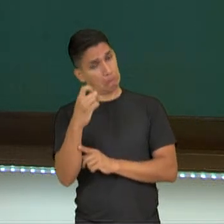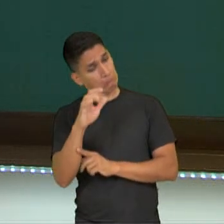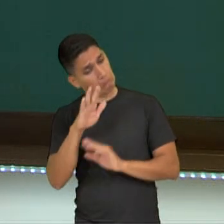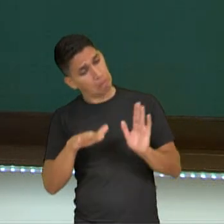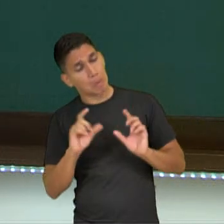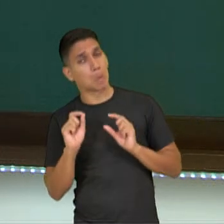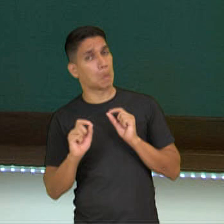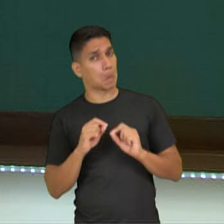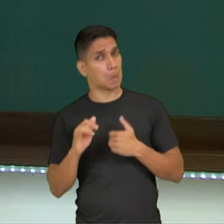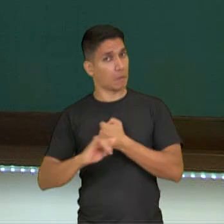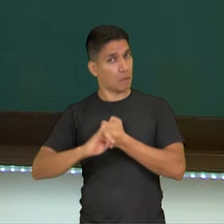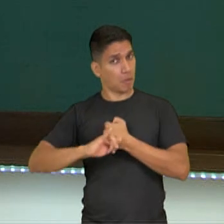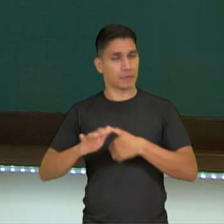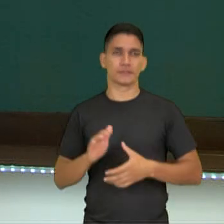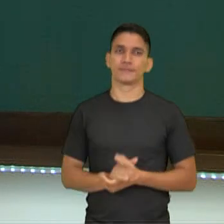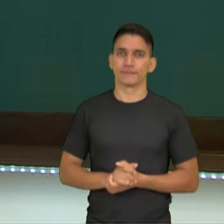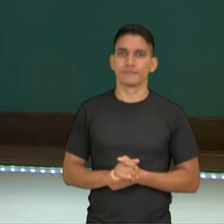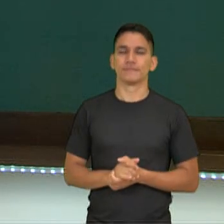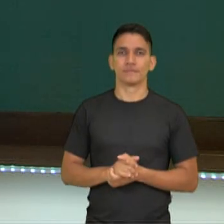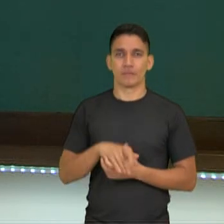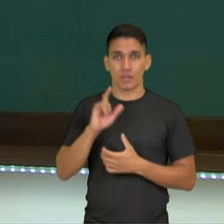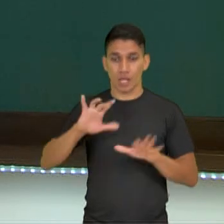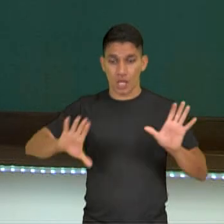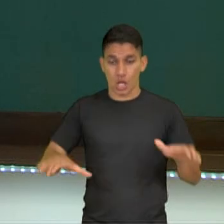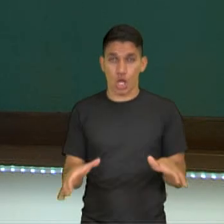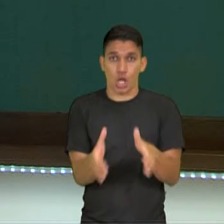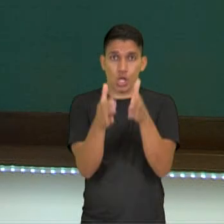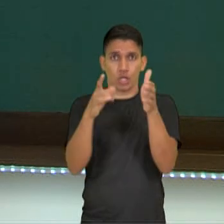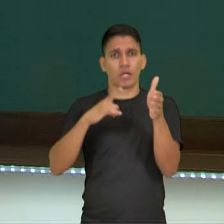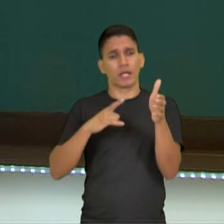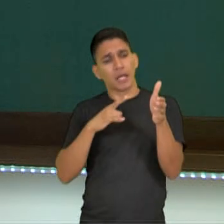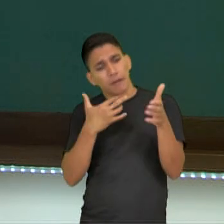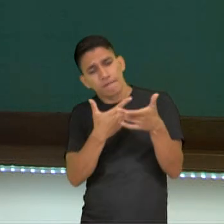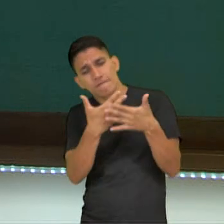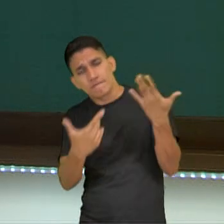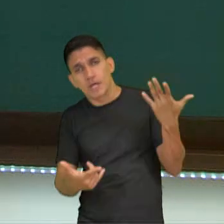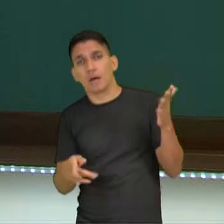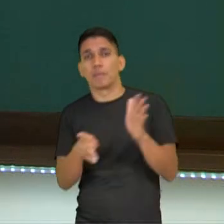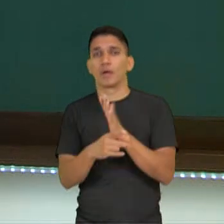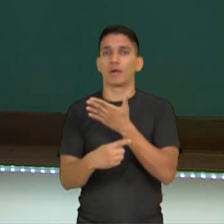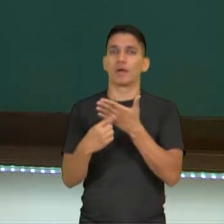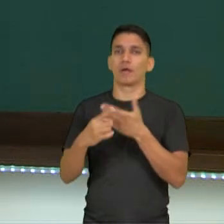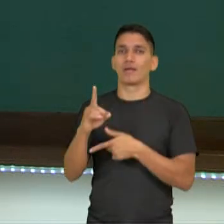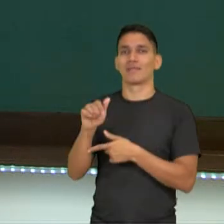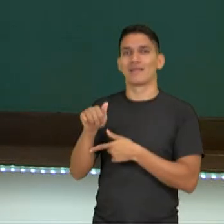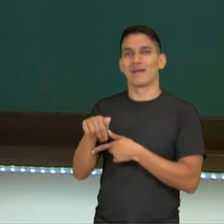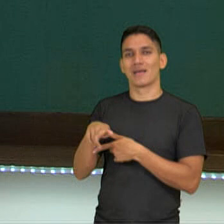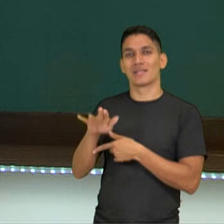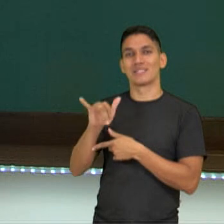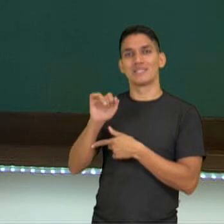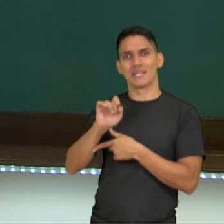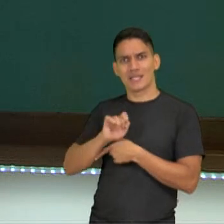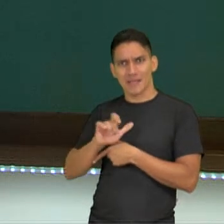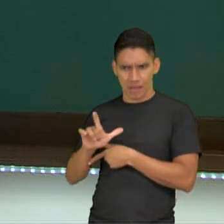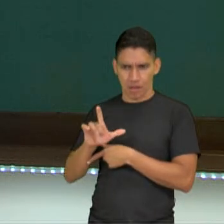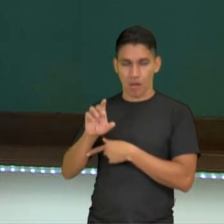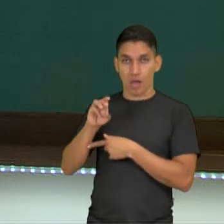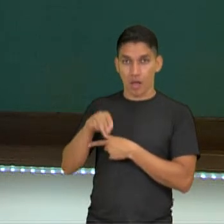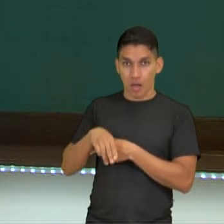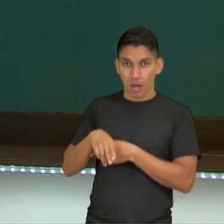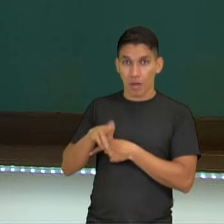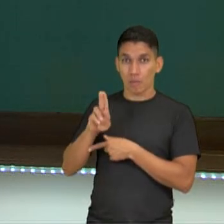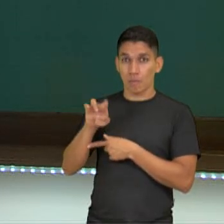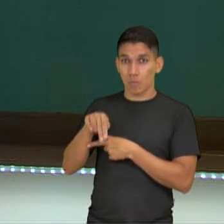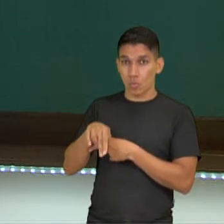ser, né? Uma coletânea de crônicas aqui escrita pelo Daniel Munduruku, né? Desculpem,